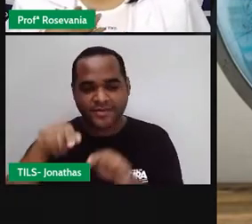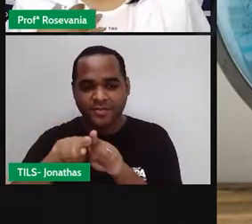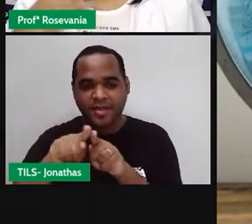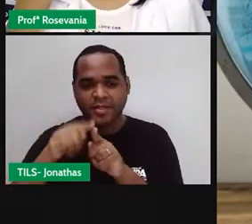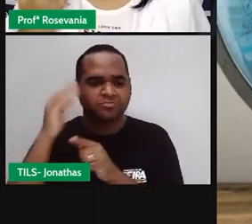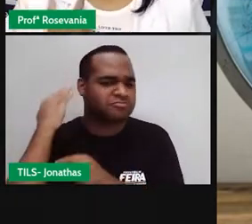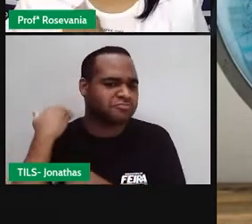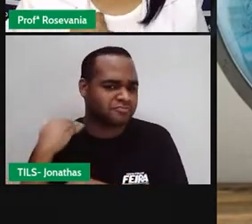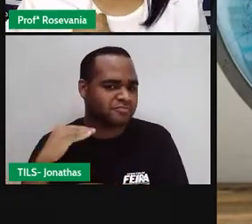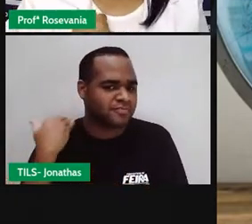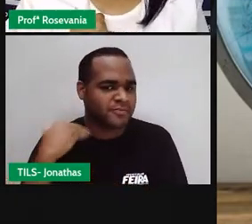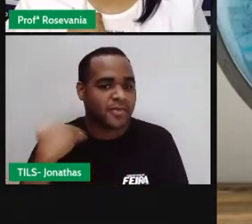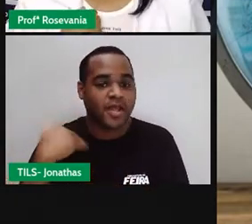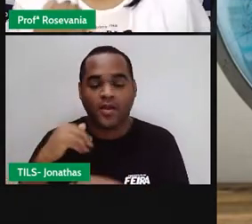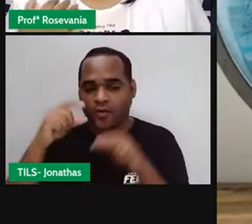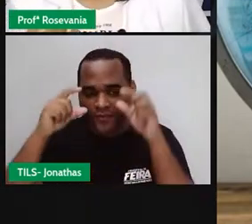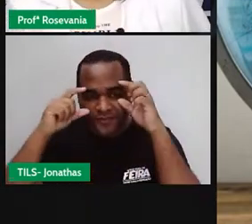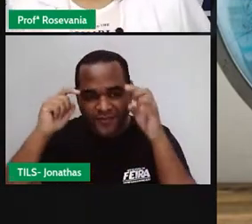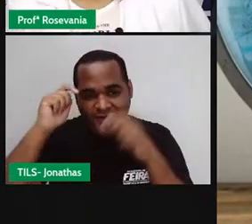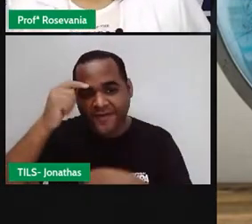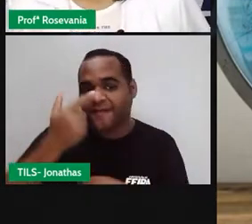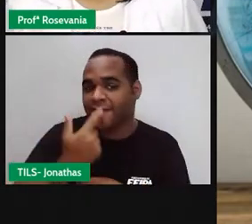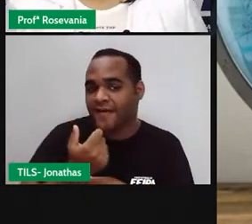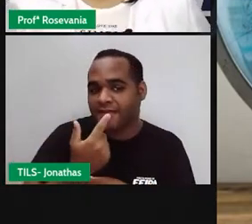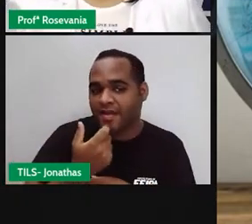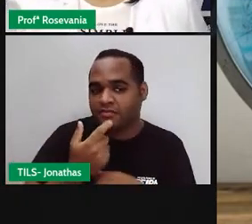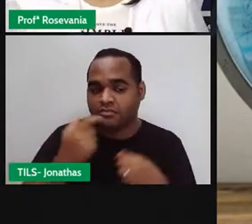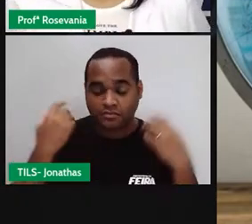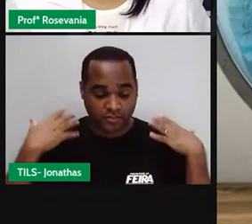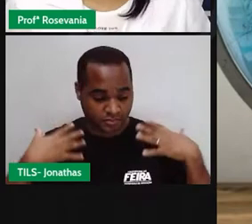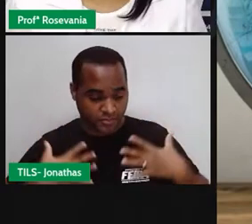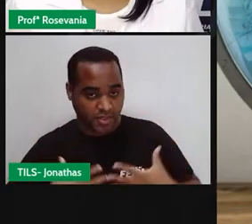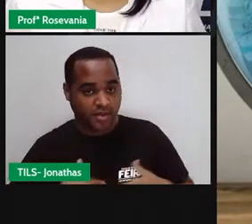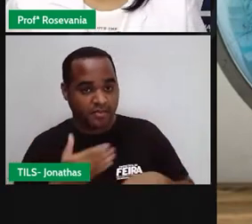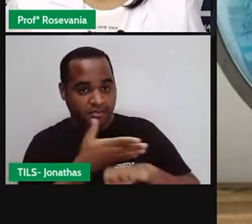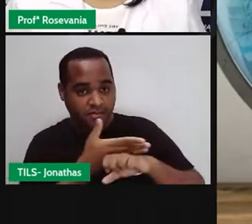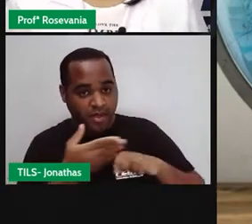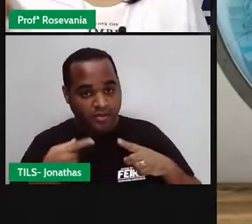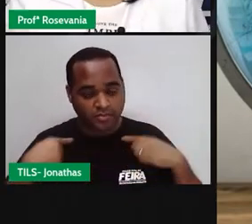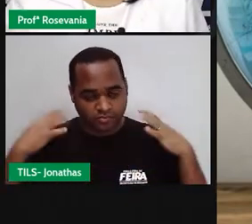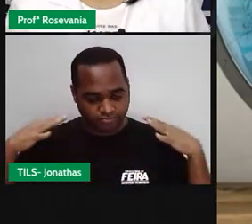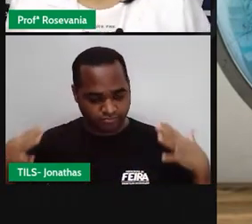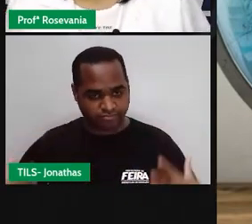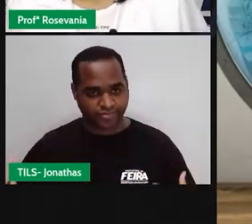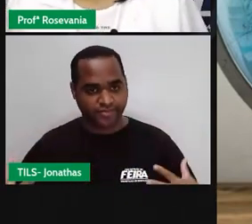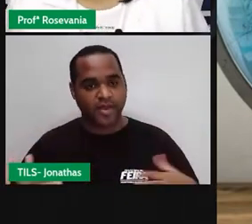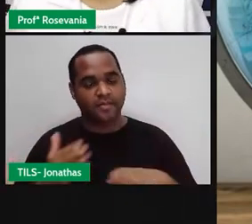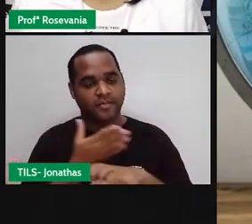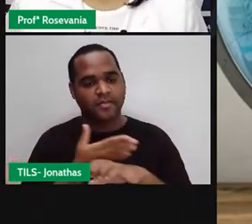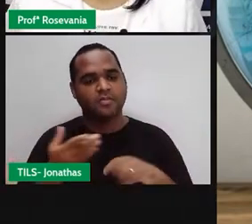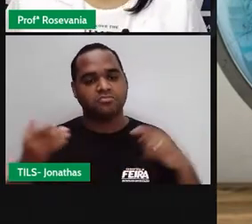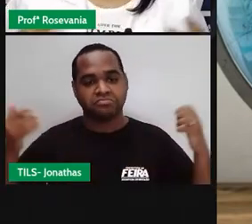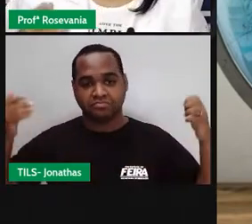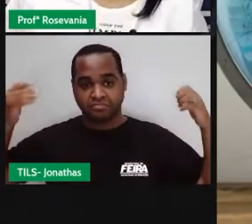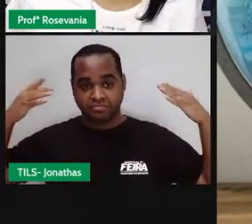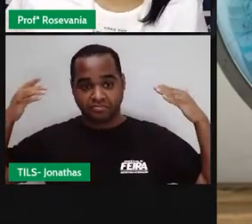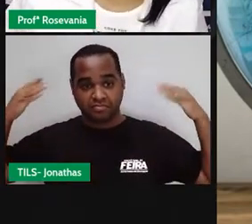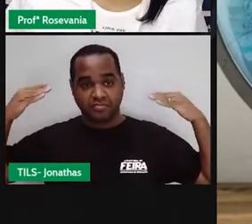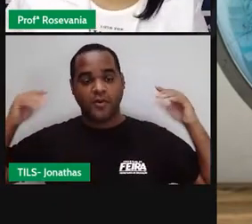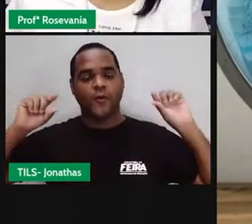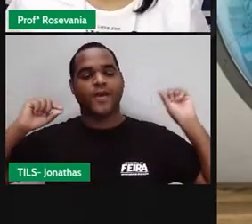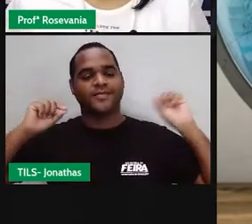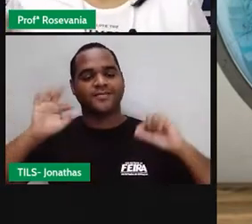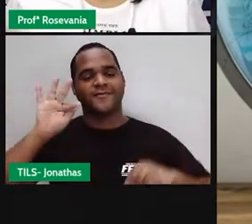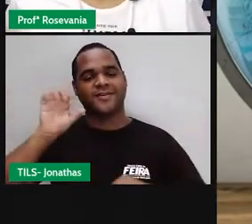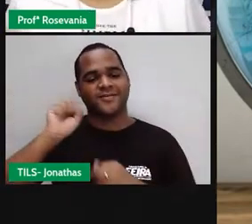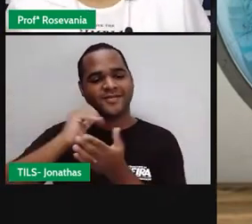do ombro, uso um óculos vermelho, estou trajando uma blusa branca, um jaleco branco. Atrás de mim, né, tem a logomarca da Prefeitura de